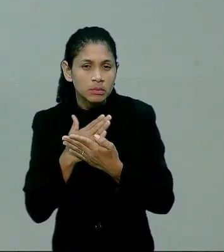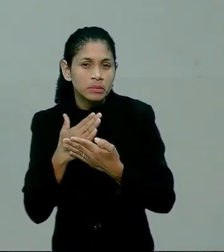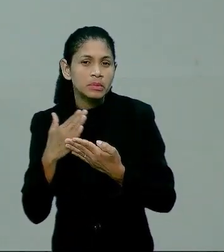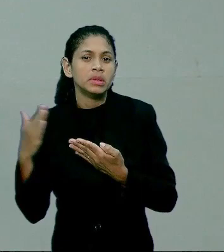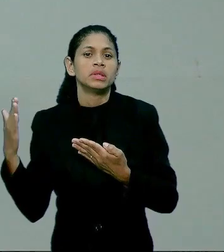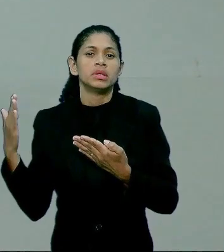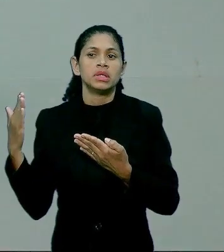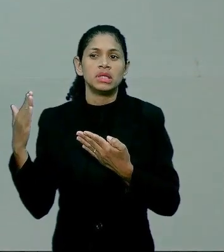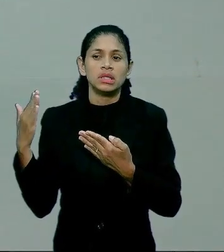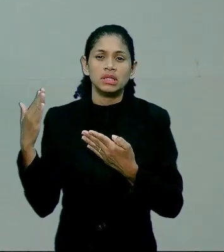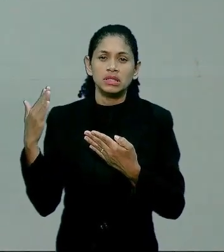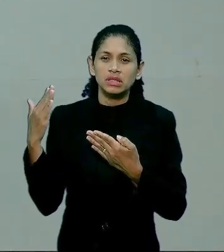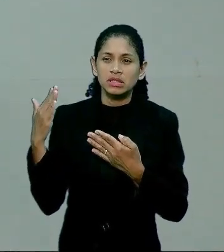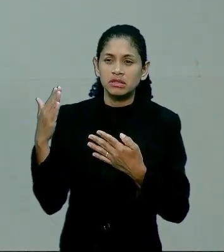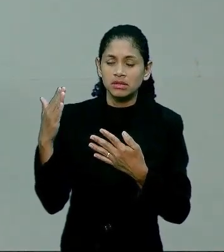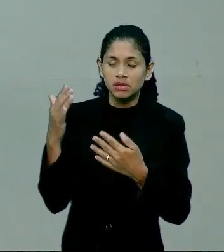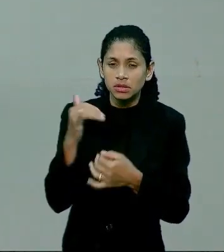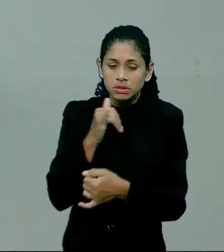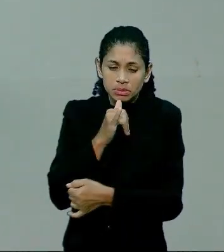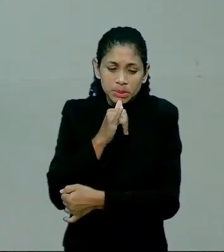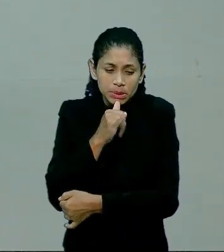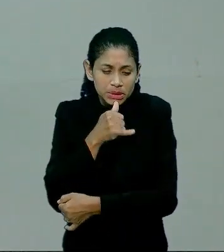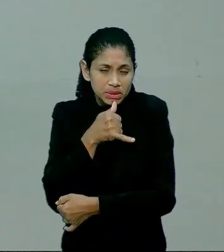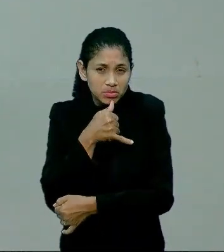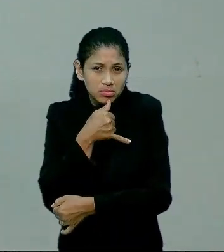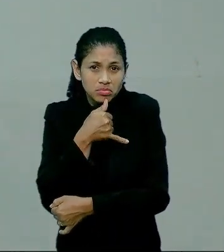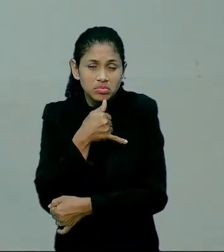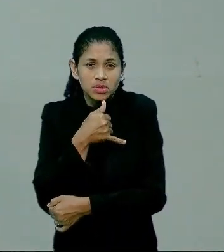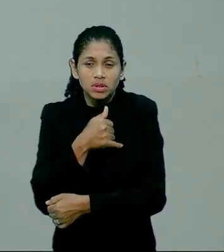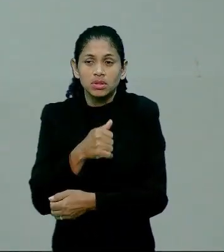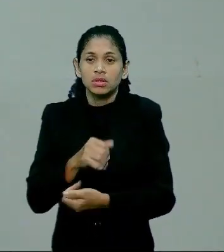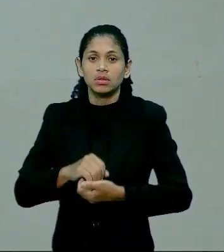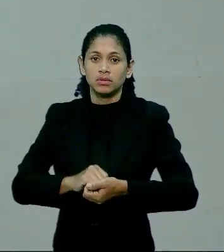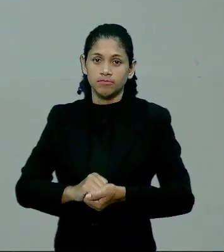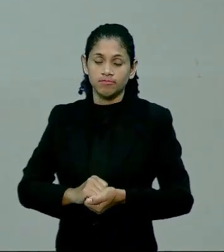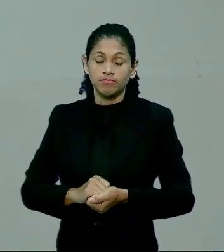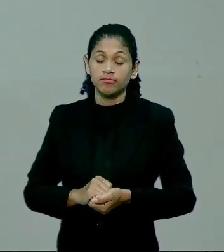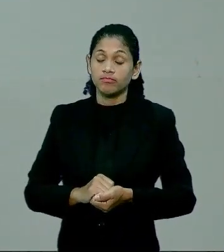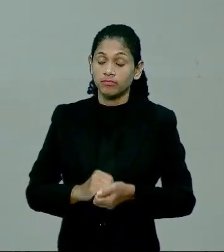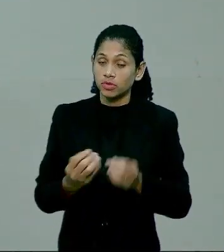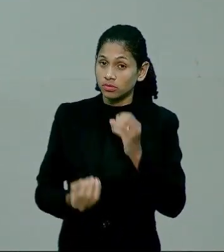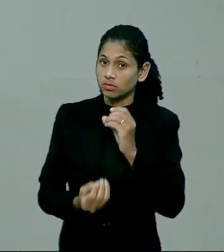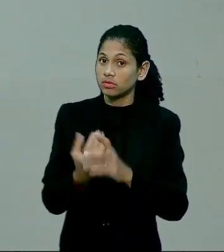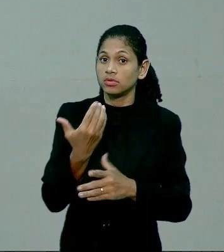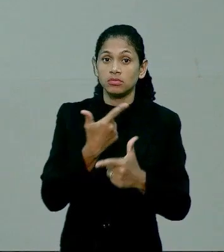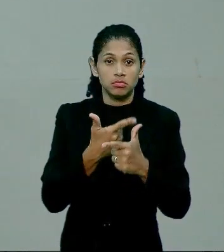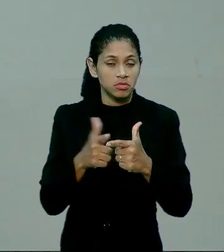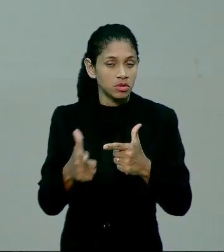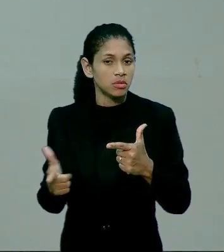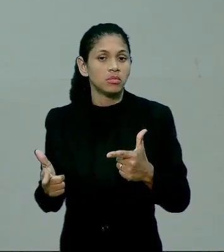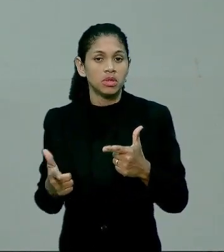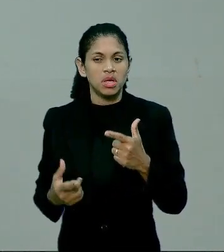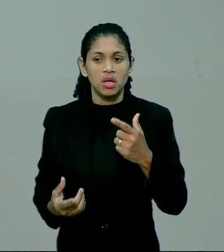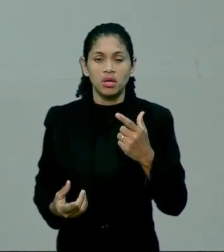você fica insatisfeito, inseguro, e aí isso vai gerando problemas associativos, no caso depressão, ansiedade, tanto a